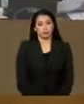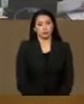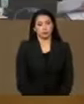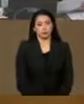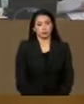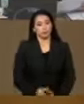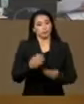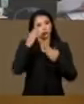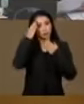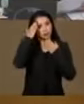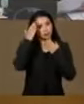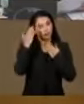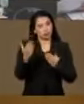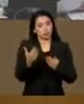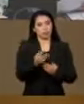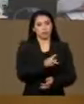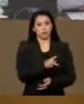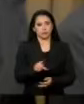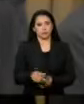Vossa Excelência.